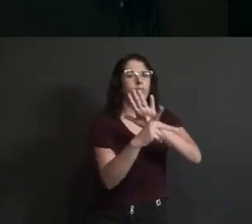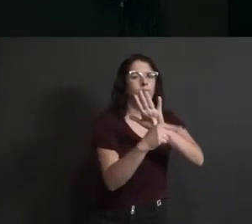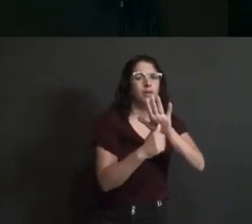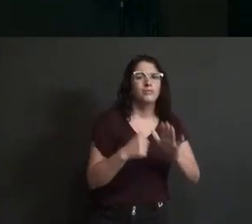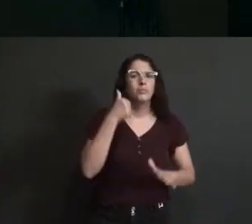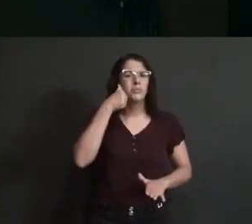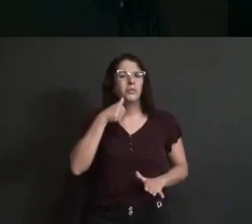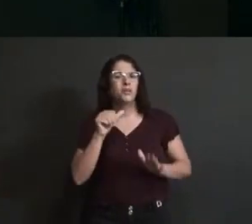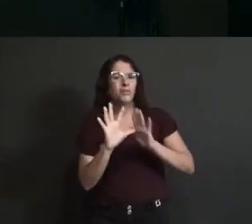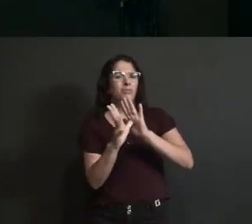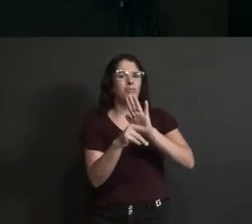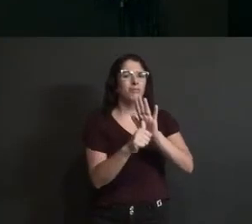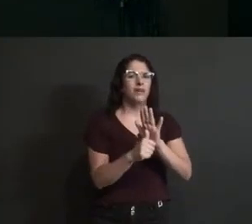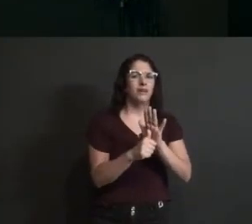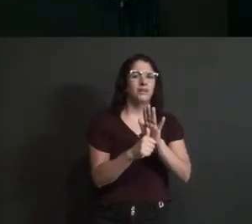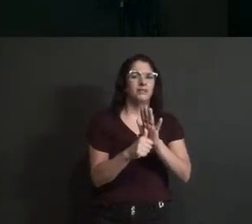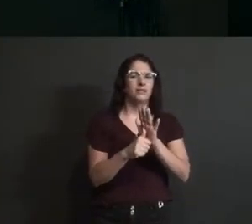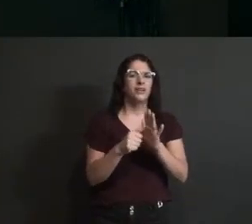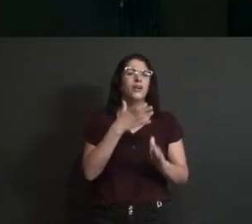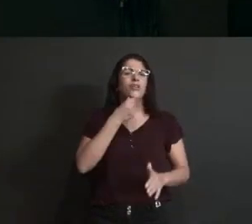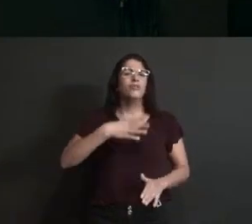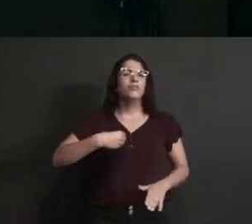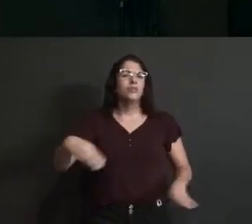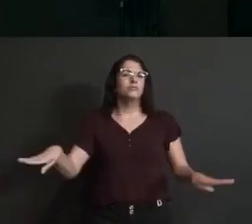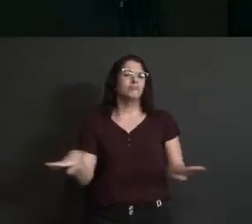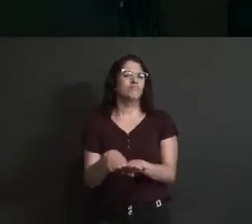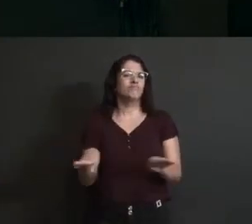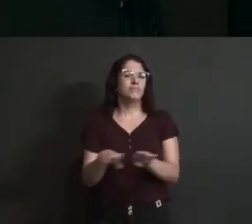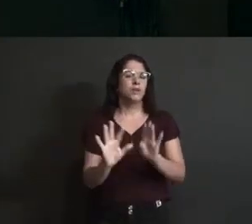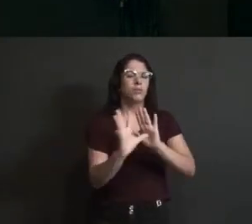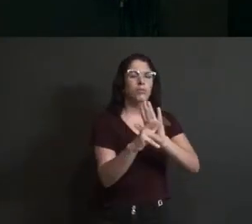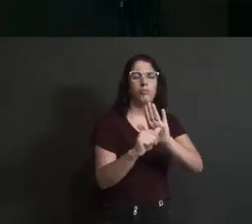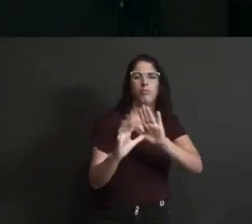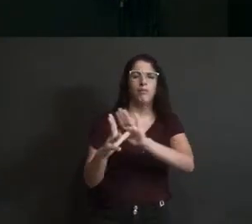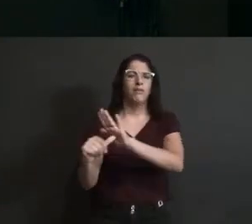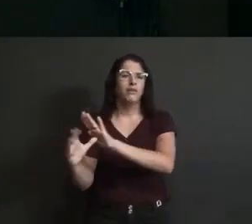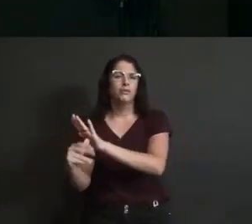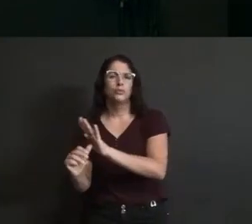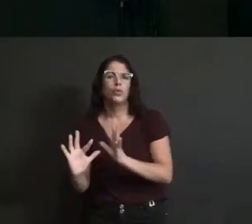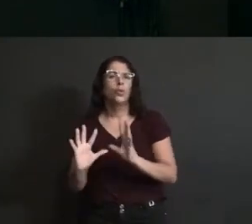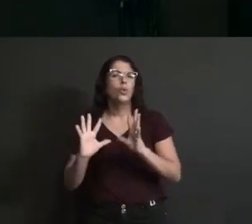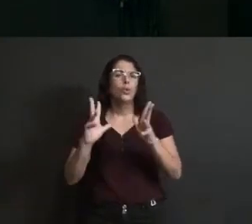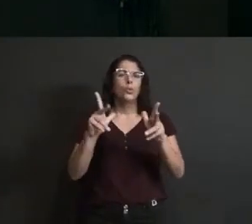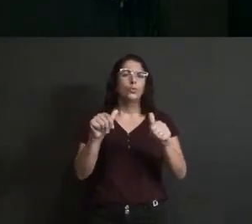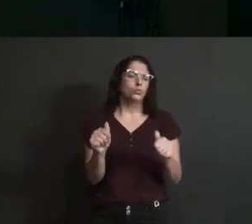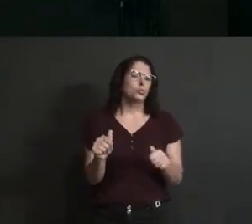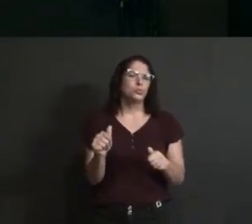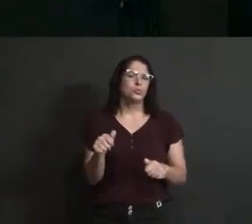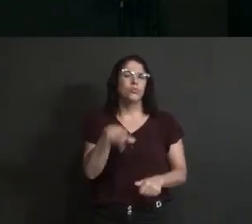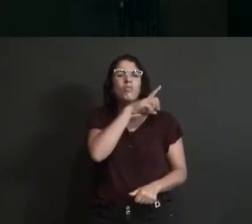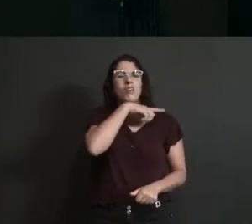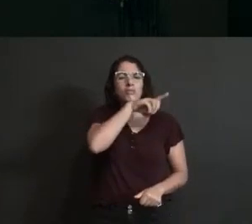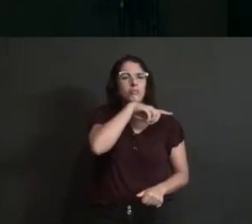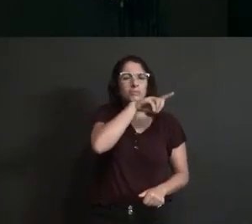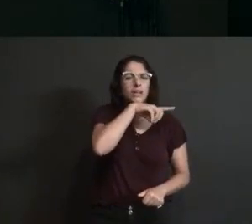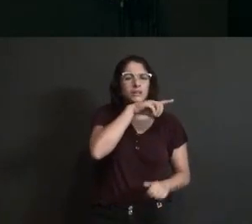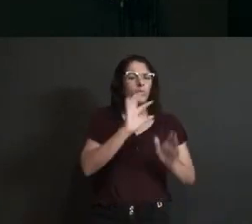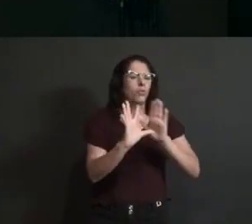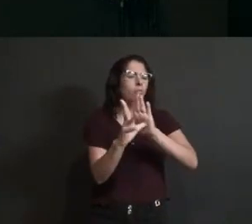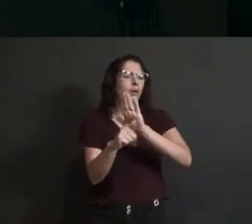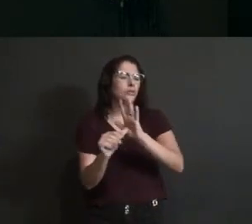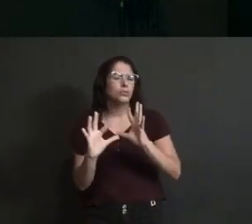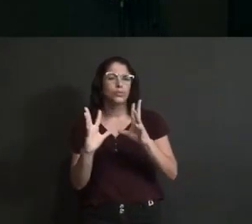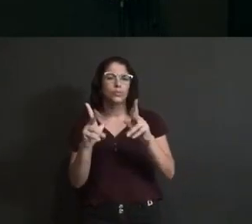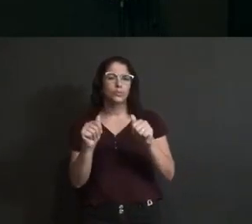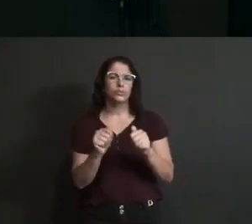gado foi levado, saquearam toda a sua casa. E ele